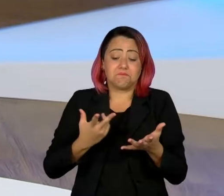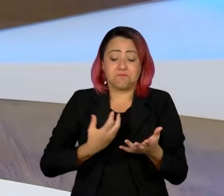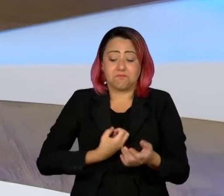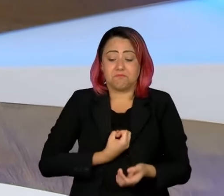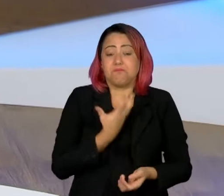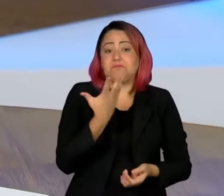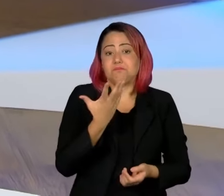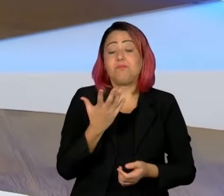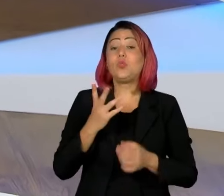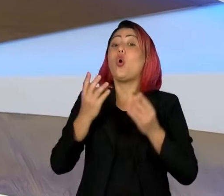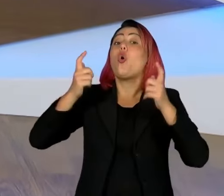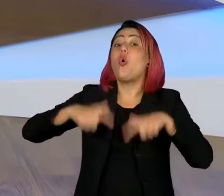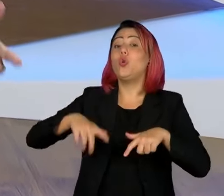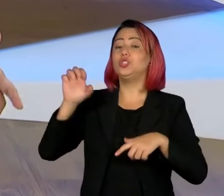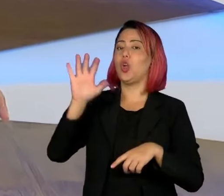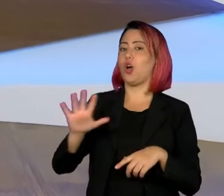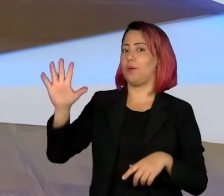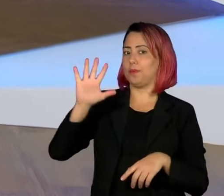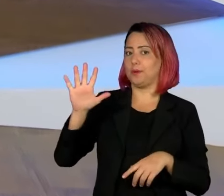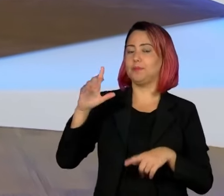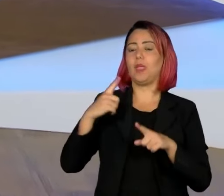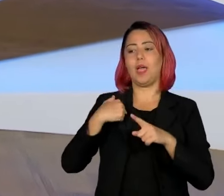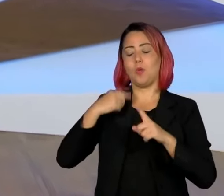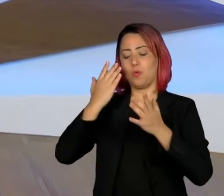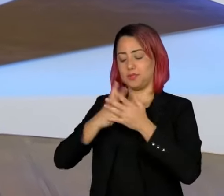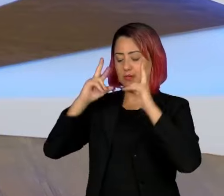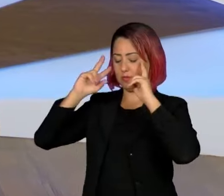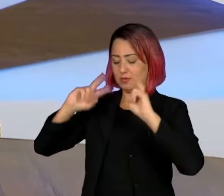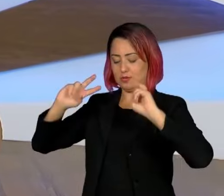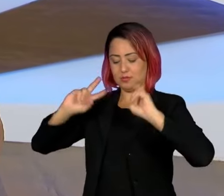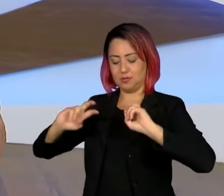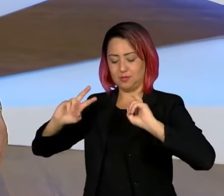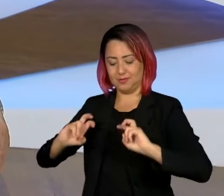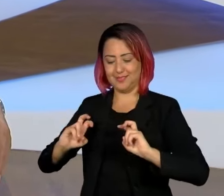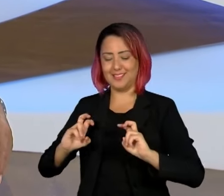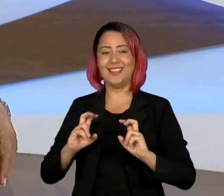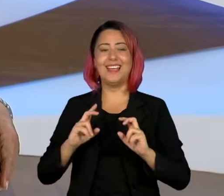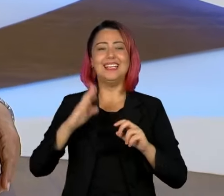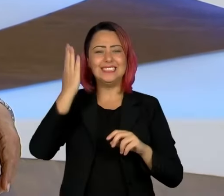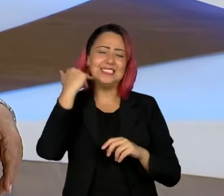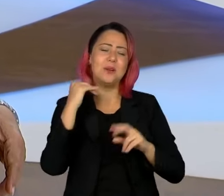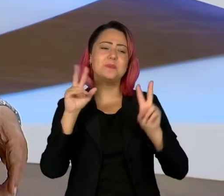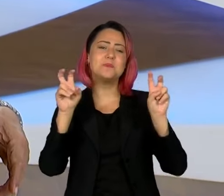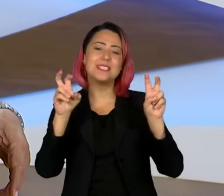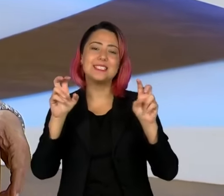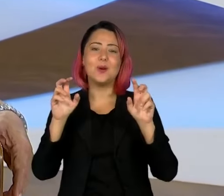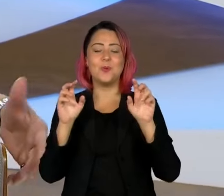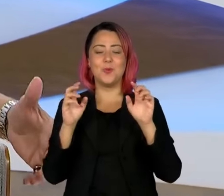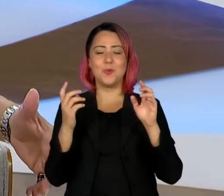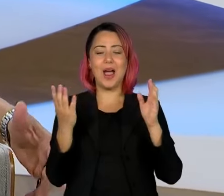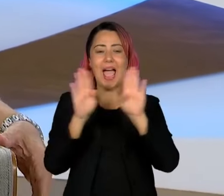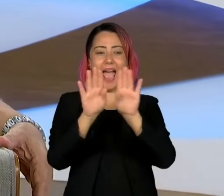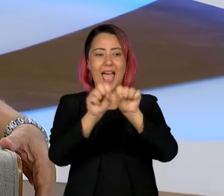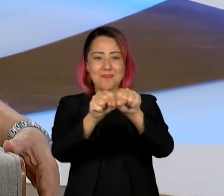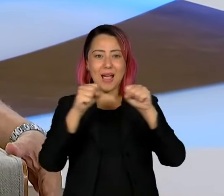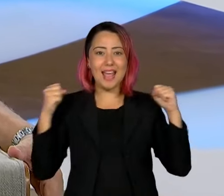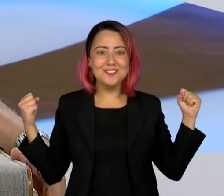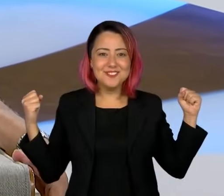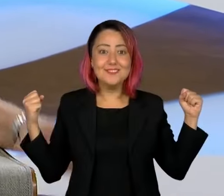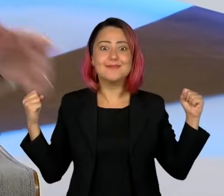Europa. Sim. Eu comecei a me descobrir, e eu até brinco, falo que eu saí do armário musicalmente na Europa,